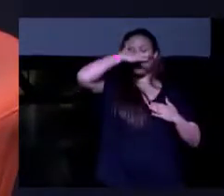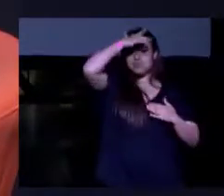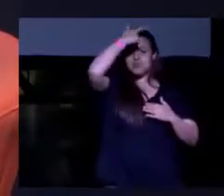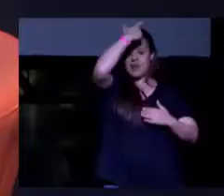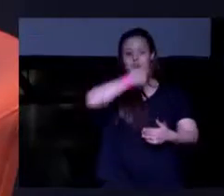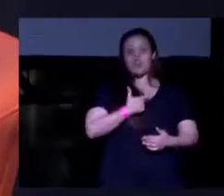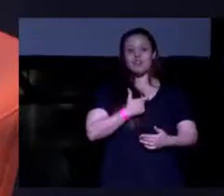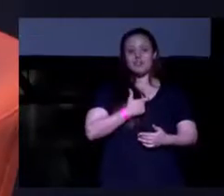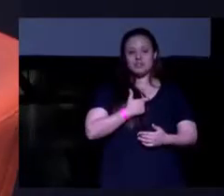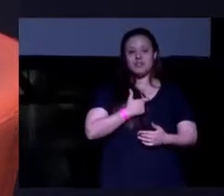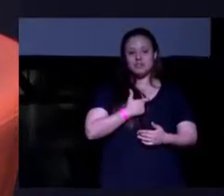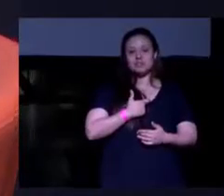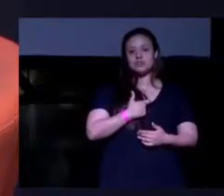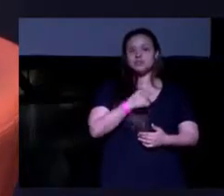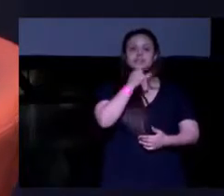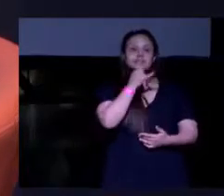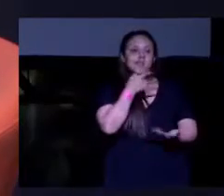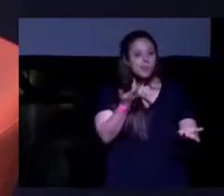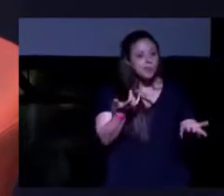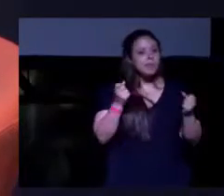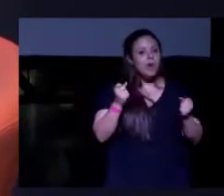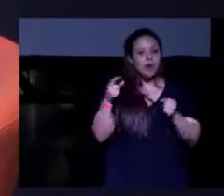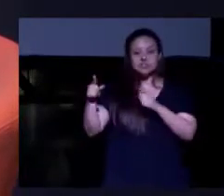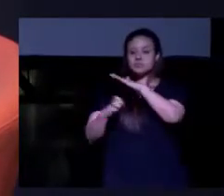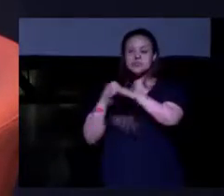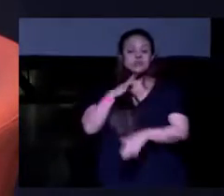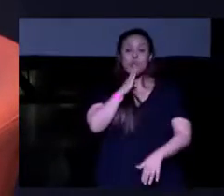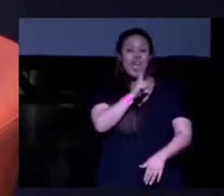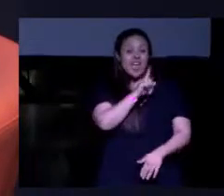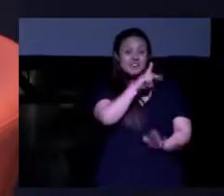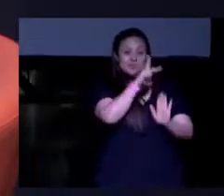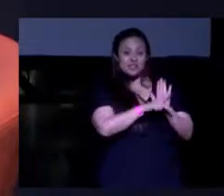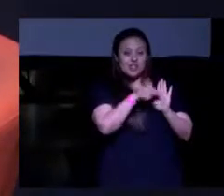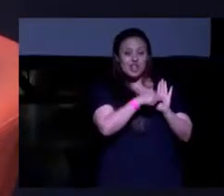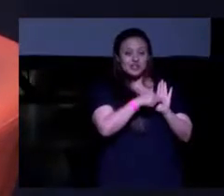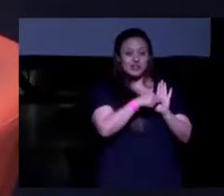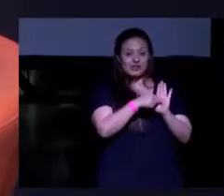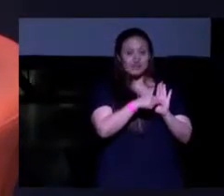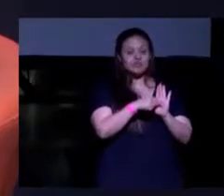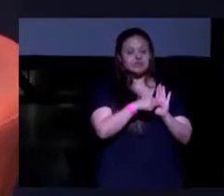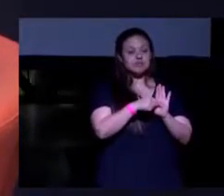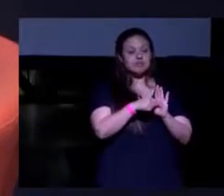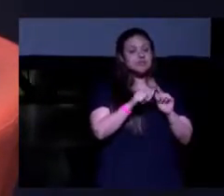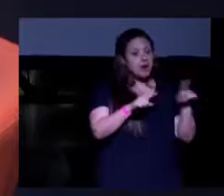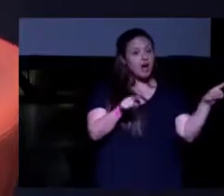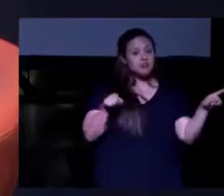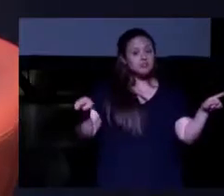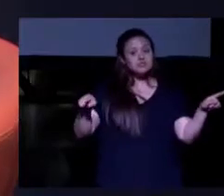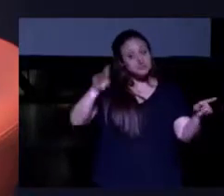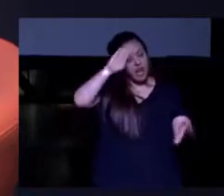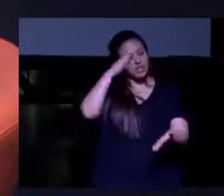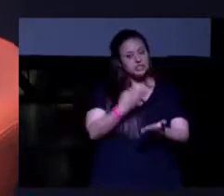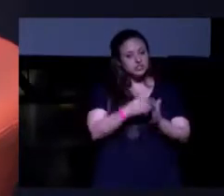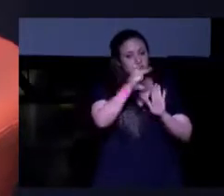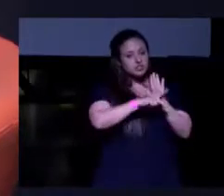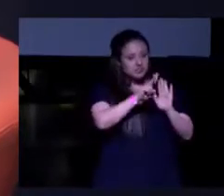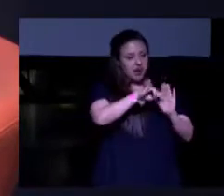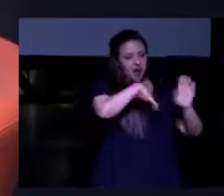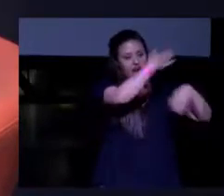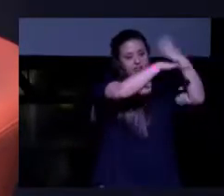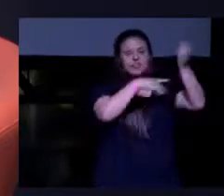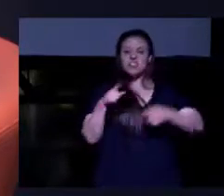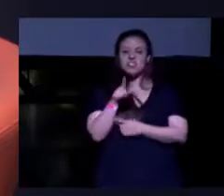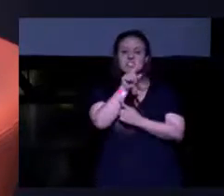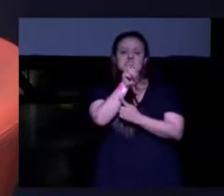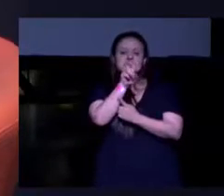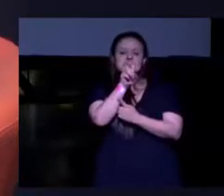está aqui, ó, R$15 por mês para fazer isso acontecer. Então, de certa forma, acho que senso de comunidade tem muito a ver com participação e talvez